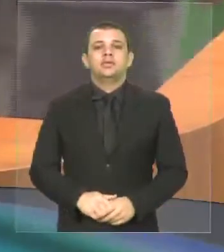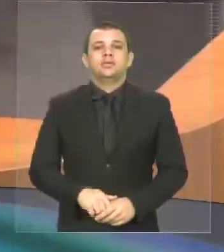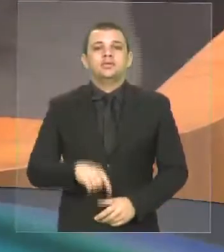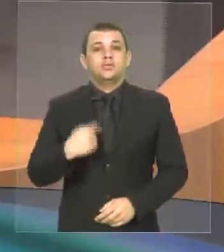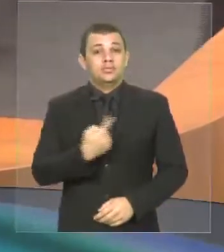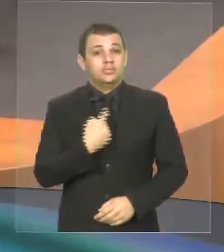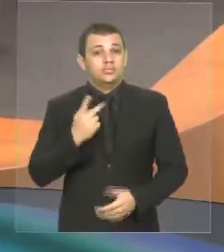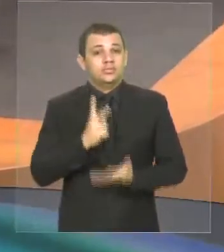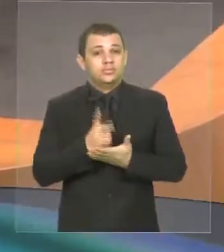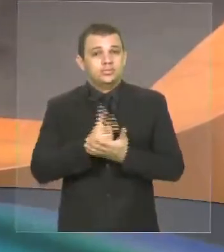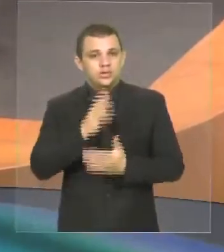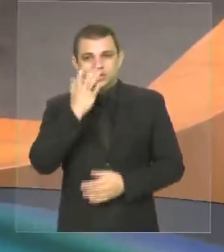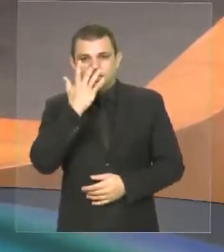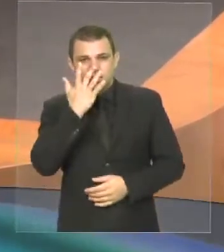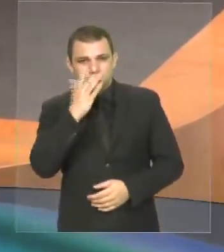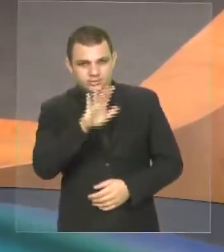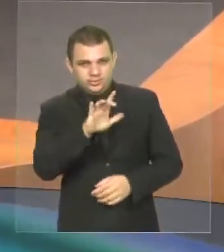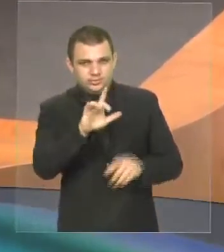imprensa,